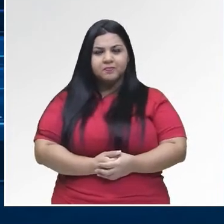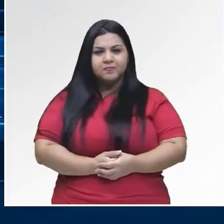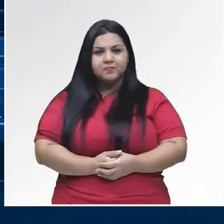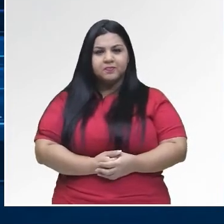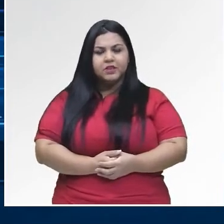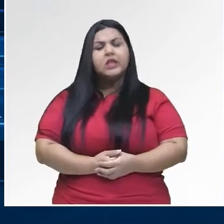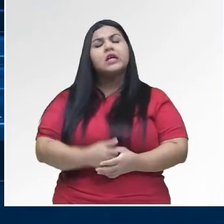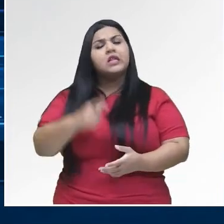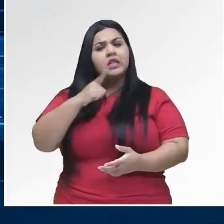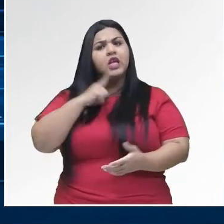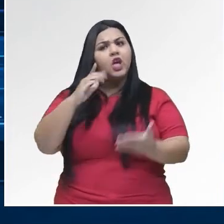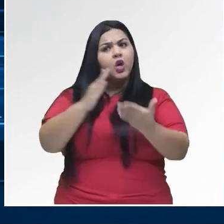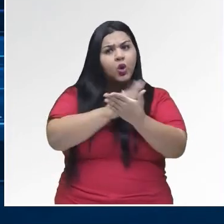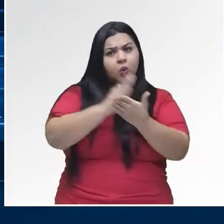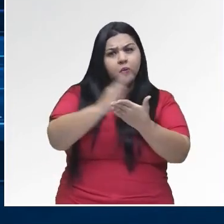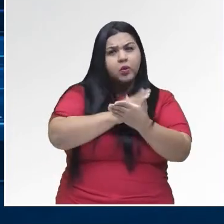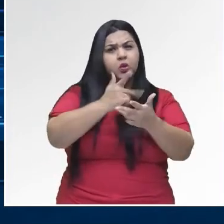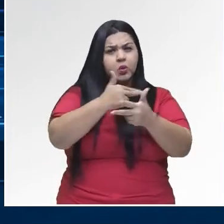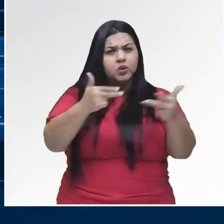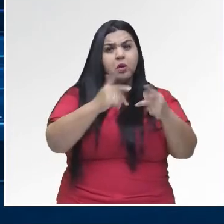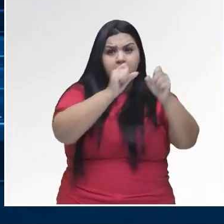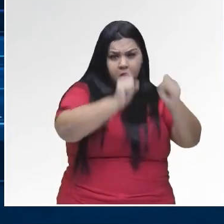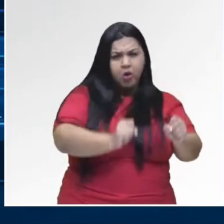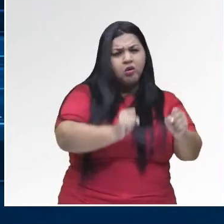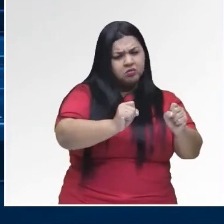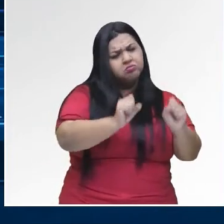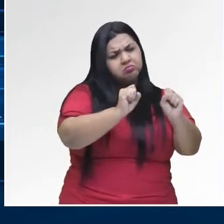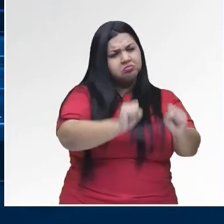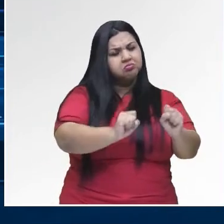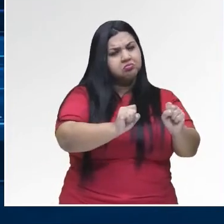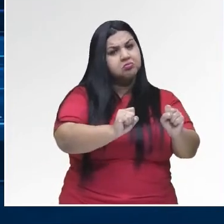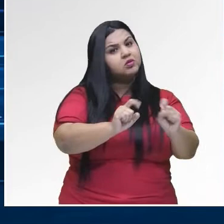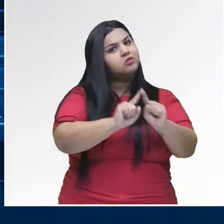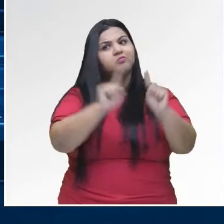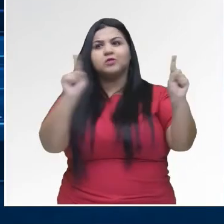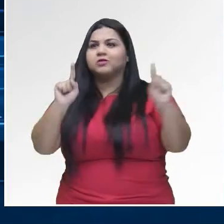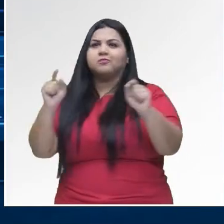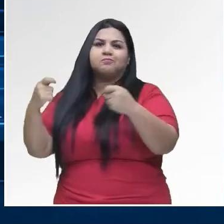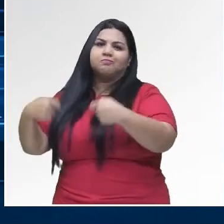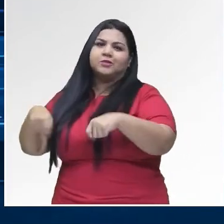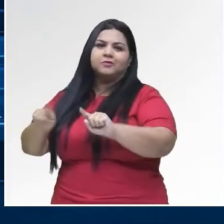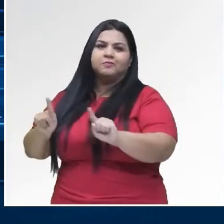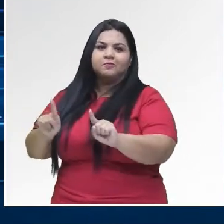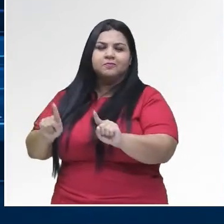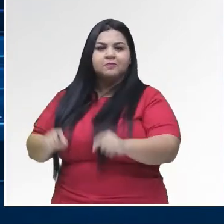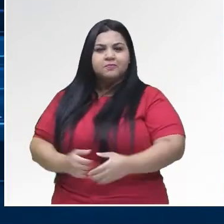Tem coisas que eu posso, eu até posso, mas eu não devo.